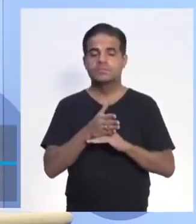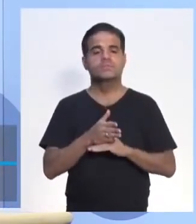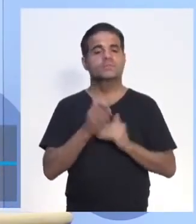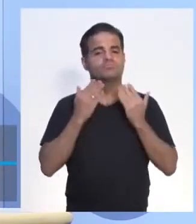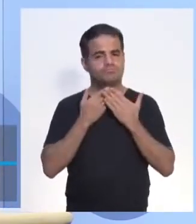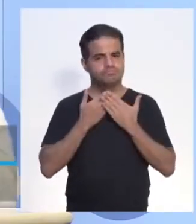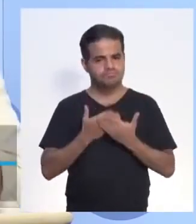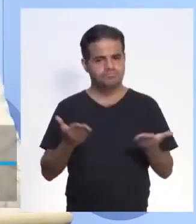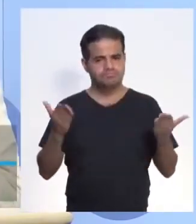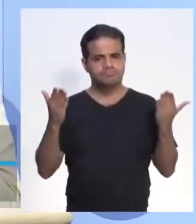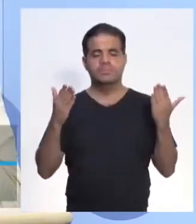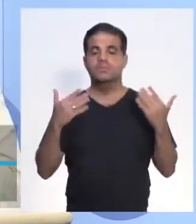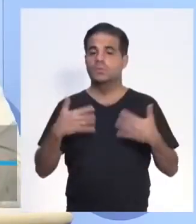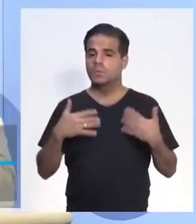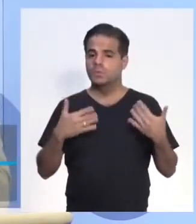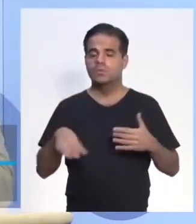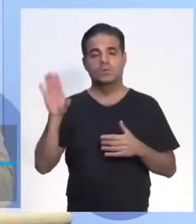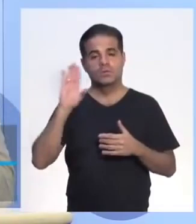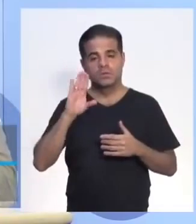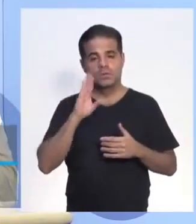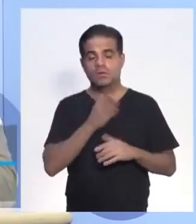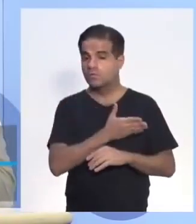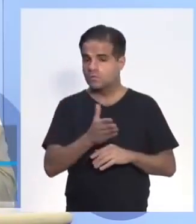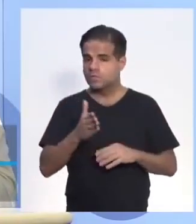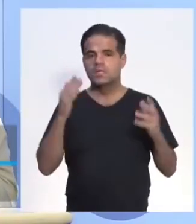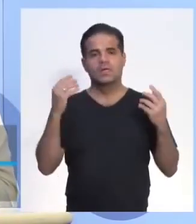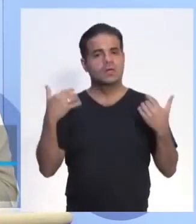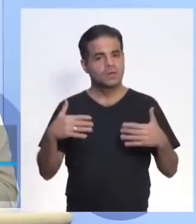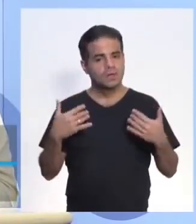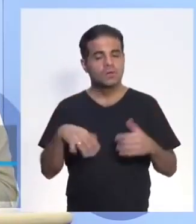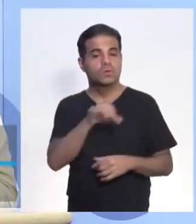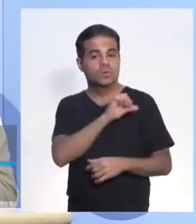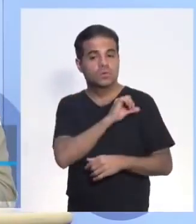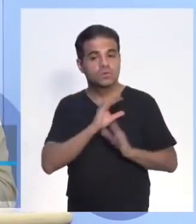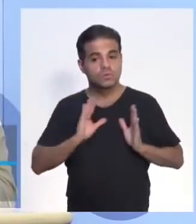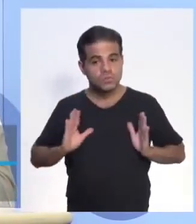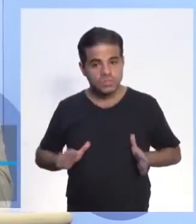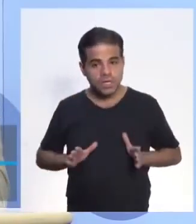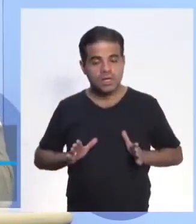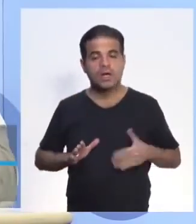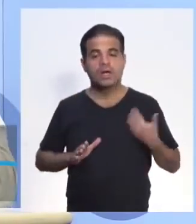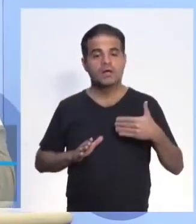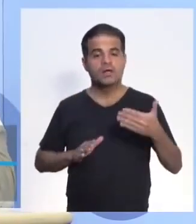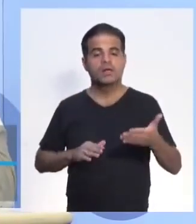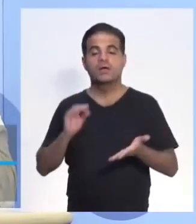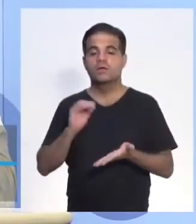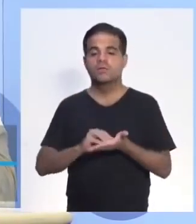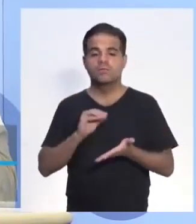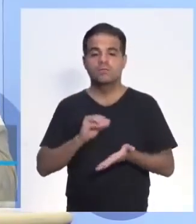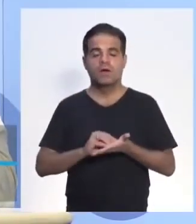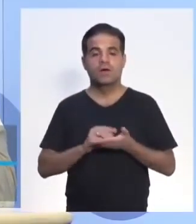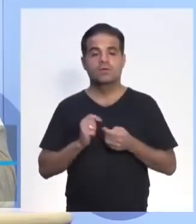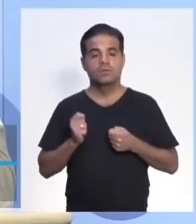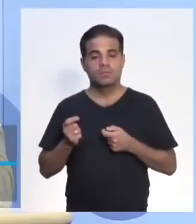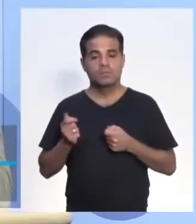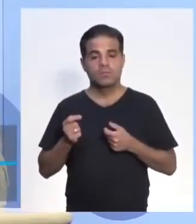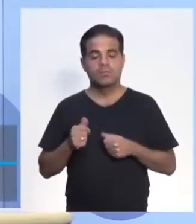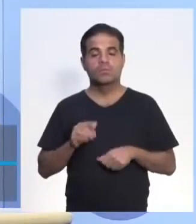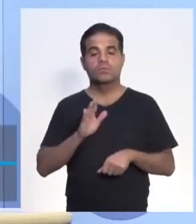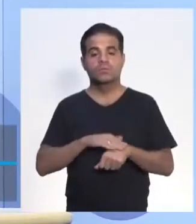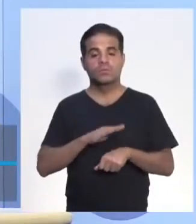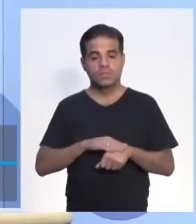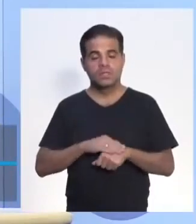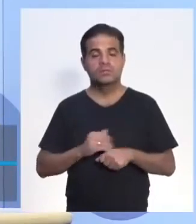vocês. E olha, galera, que vocês estão no 9º ano, então falta pouco tempo aí para